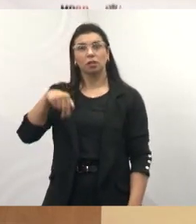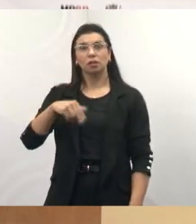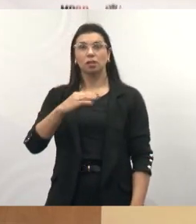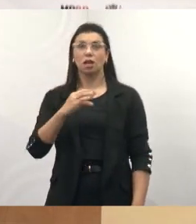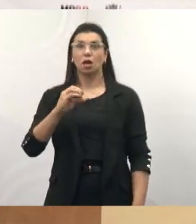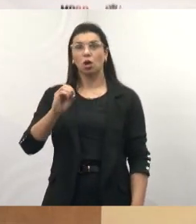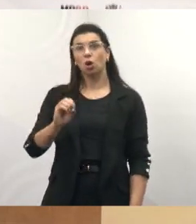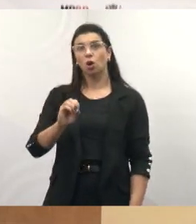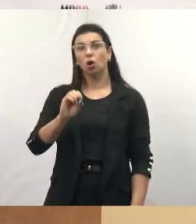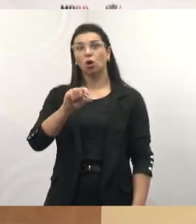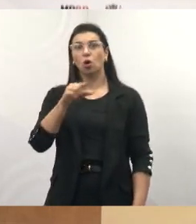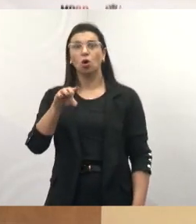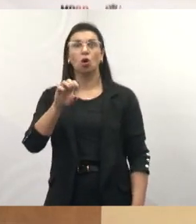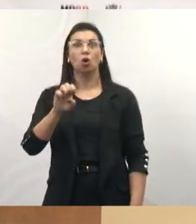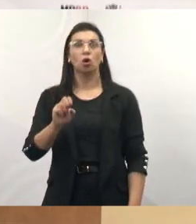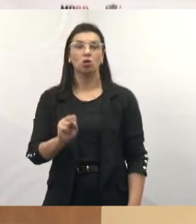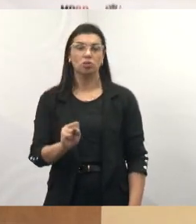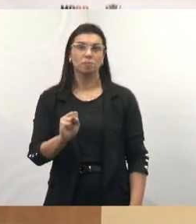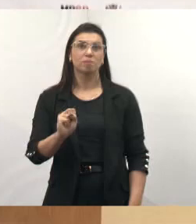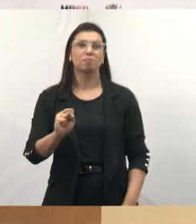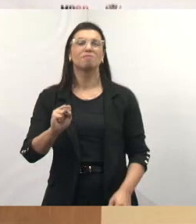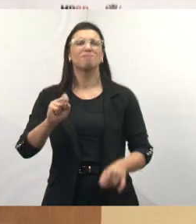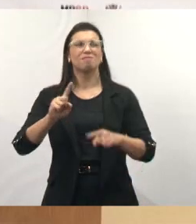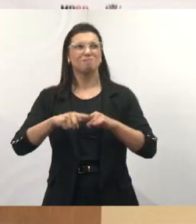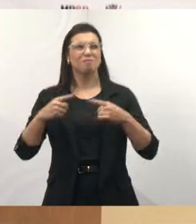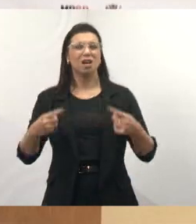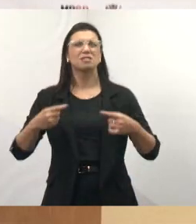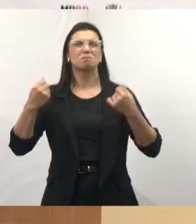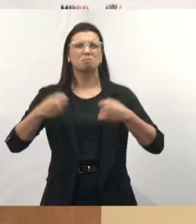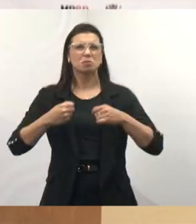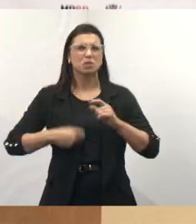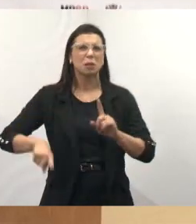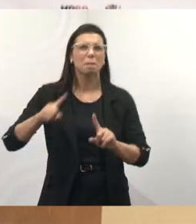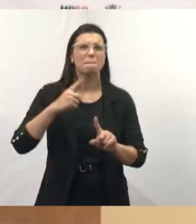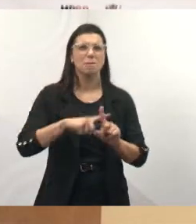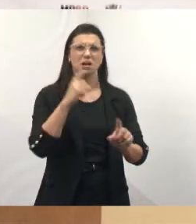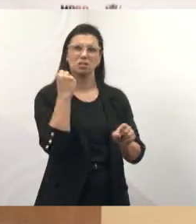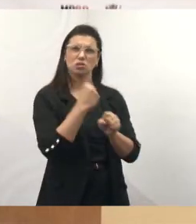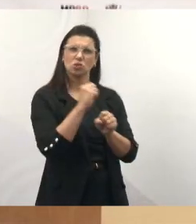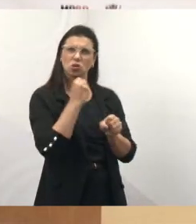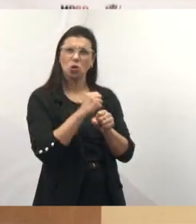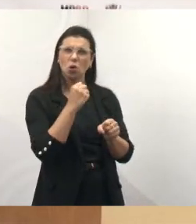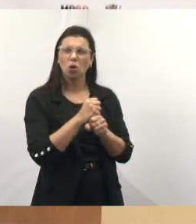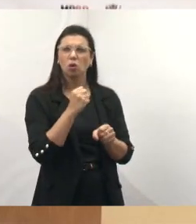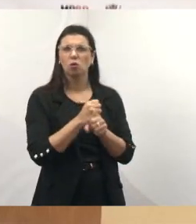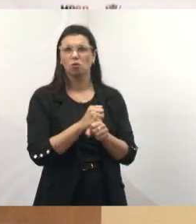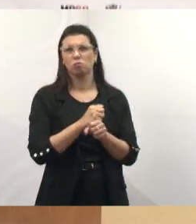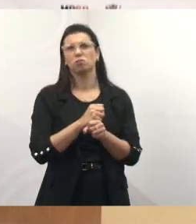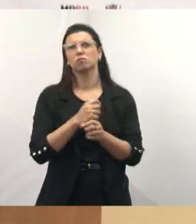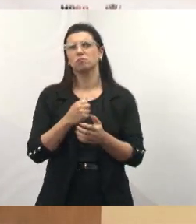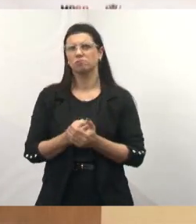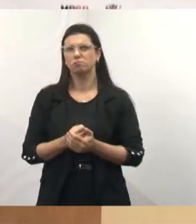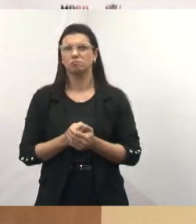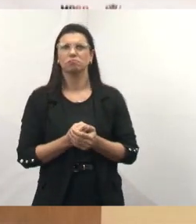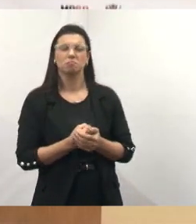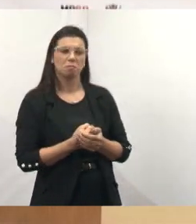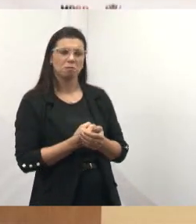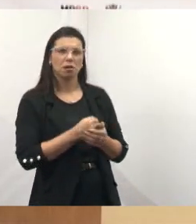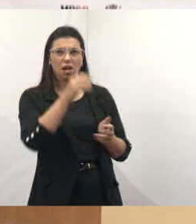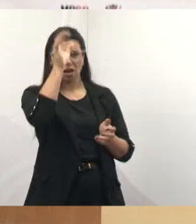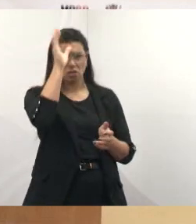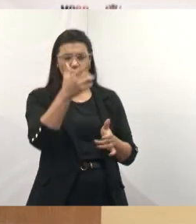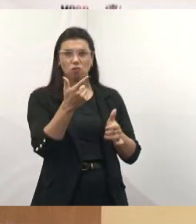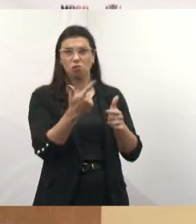enchentes. Mas, infelizmente, vai precisar de outras obras, porque 3 tanques não foram suficientes para conter as obras ali